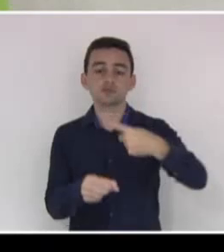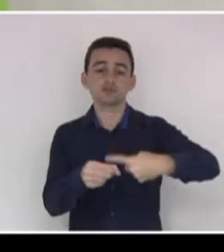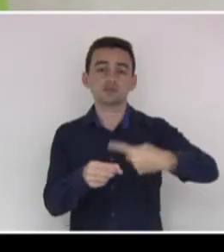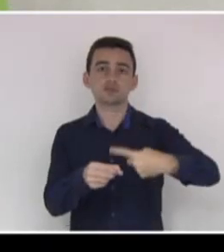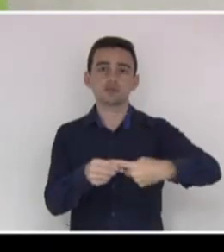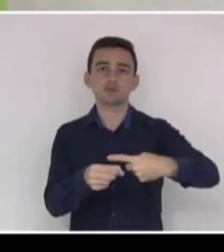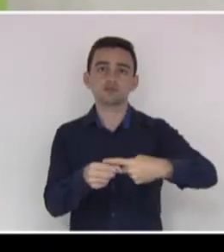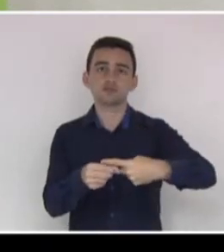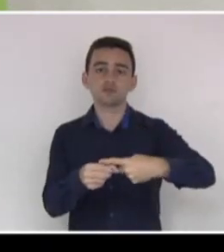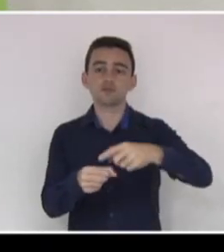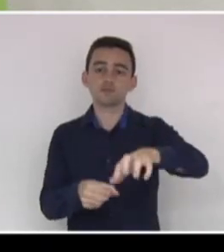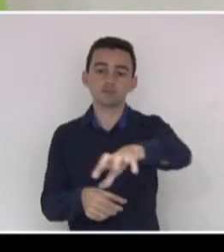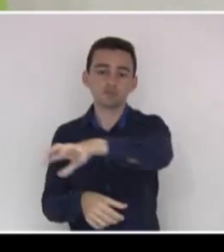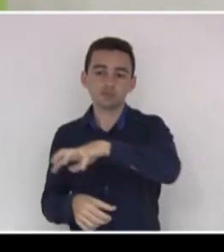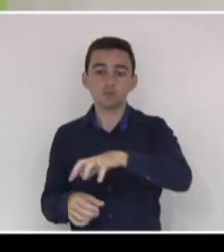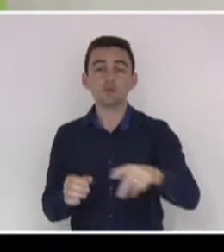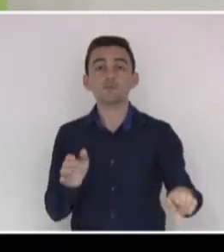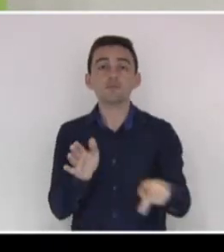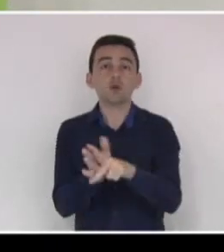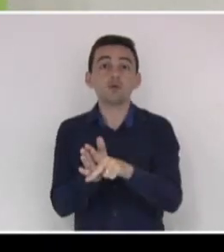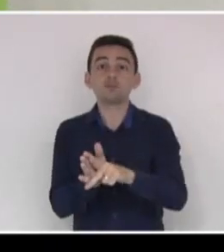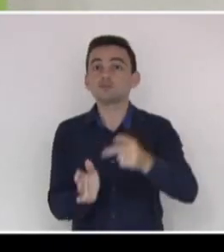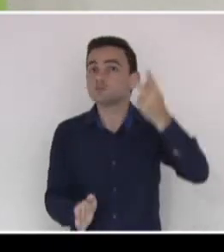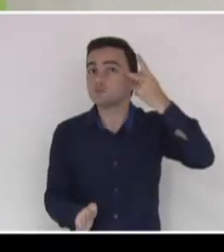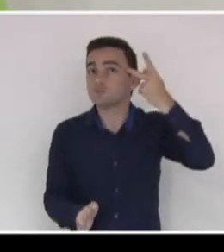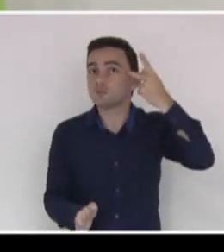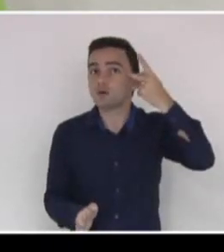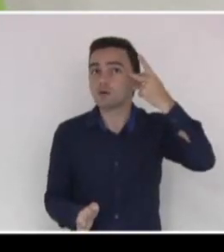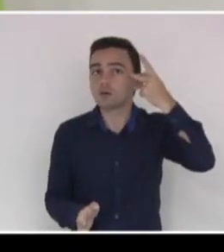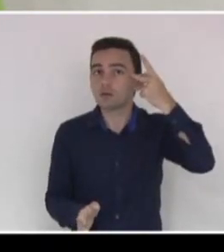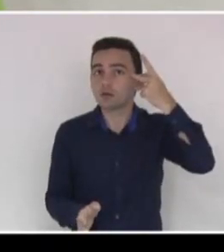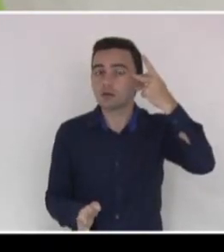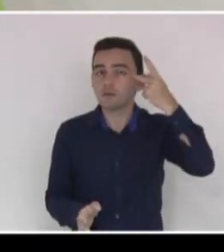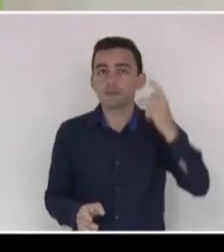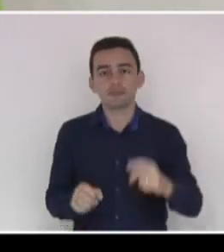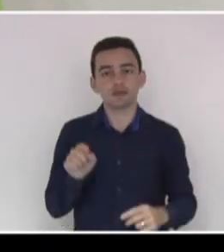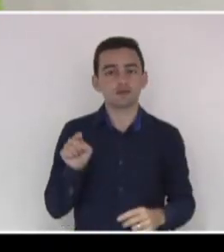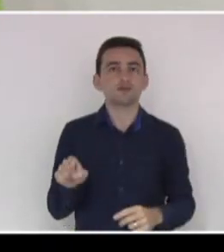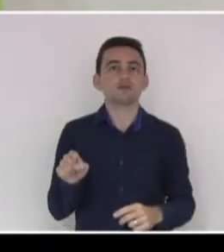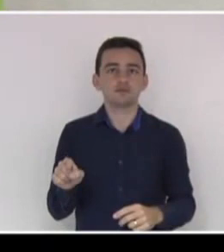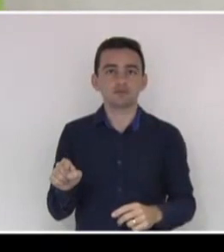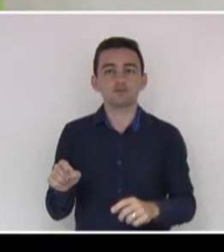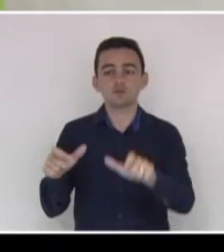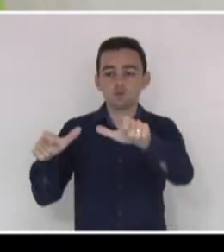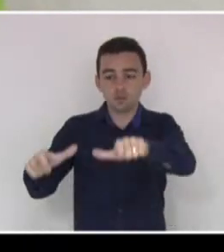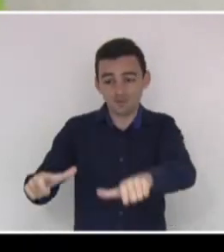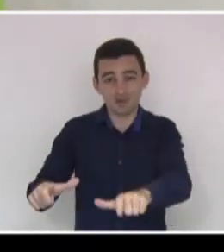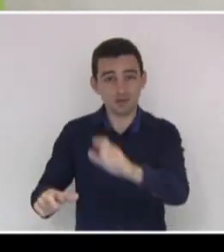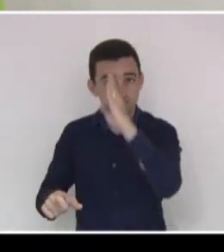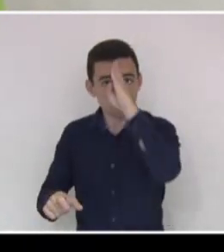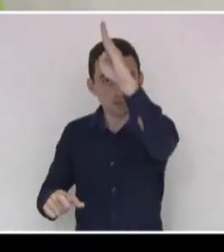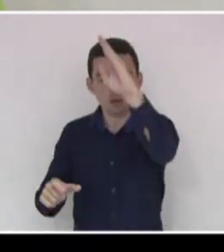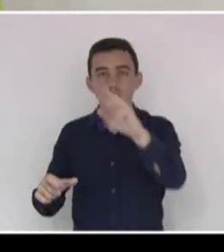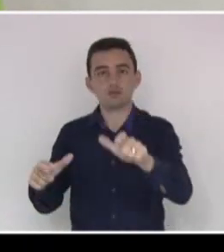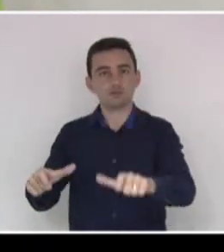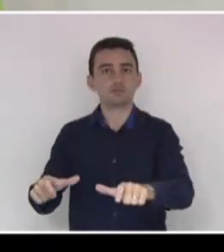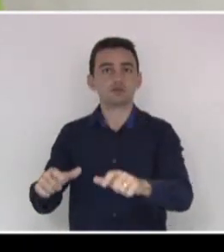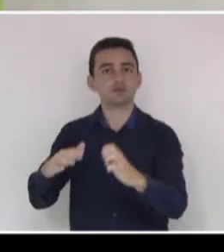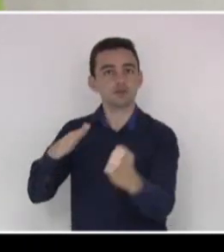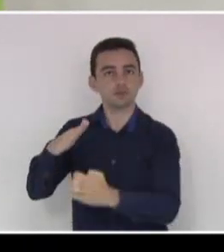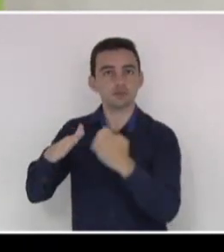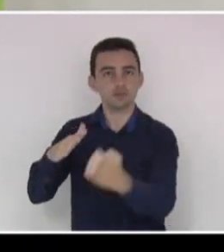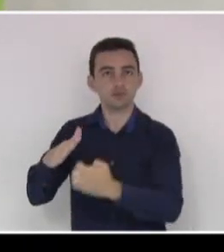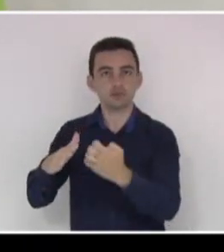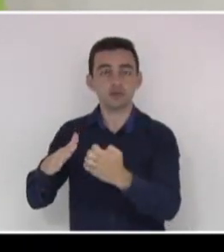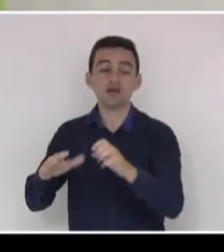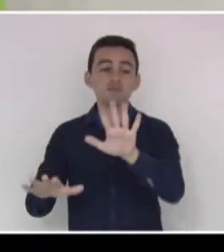apenas no interior de São Paulo, que é a sede dessas empresas, a matriz. E os